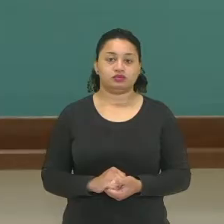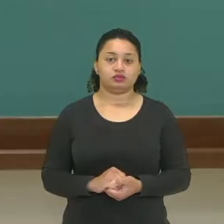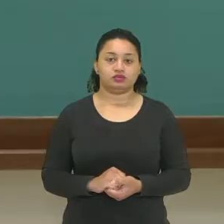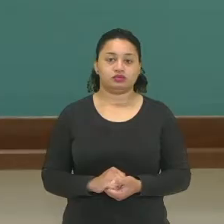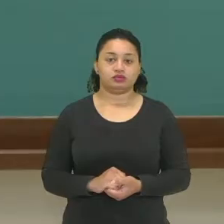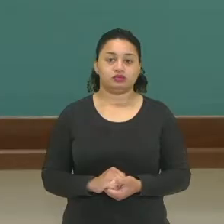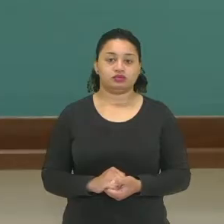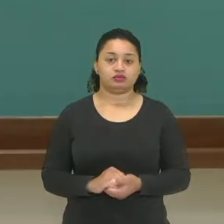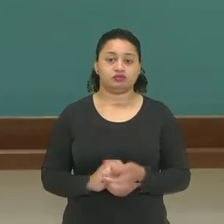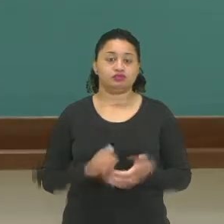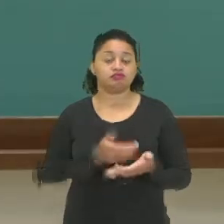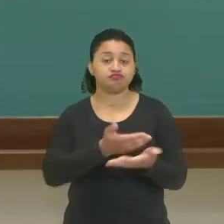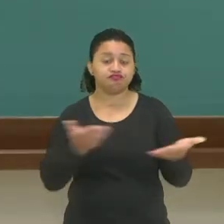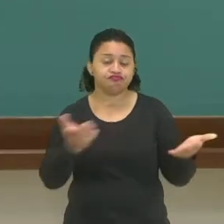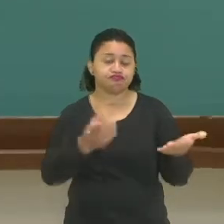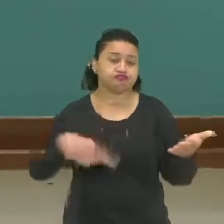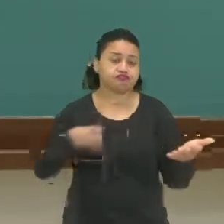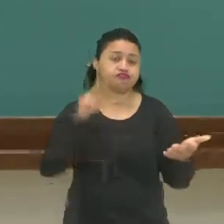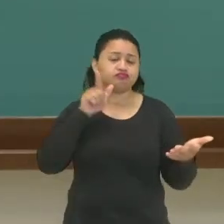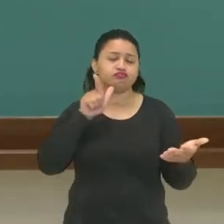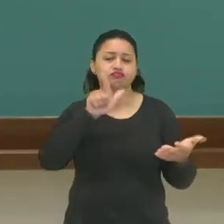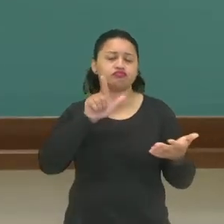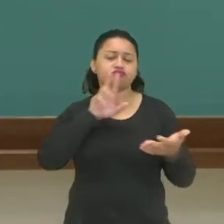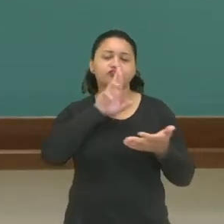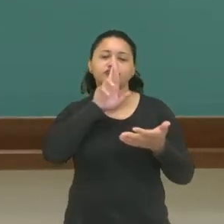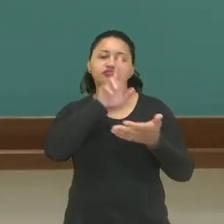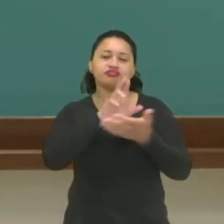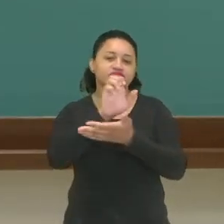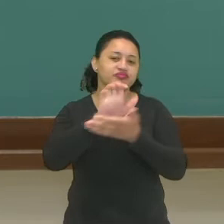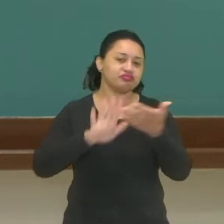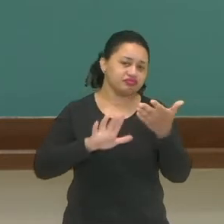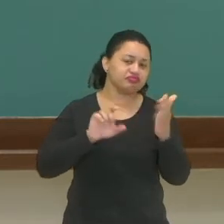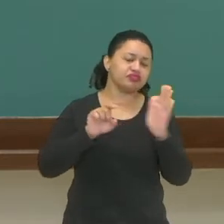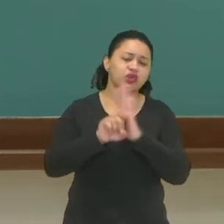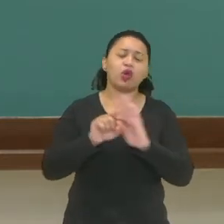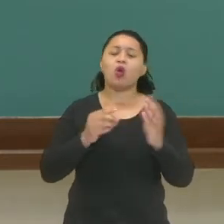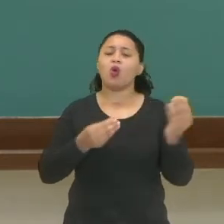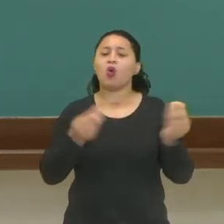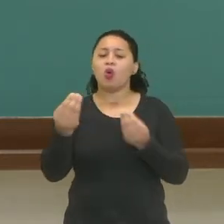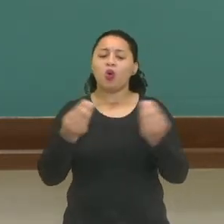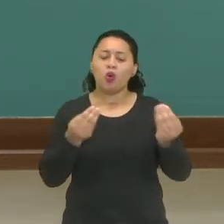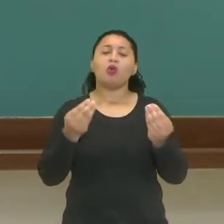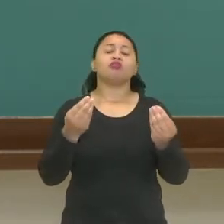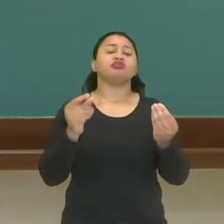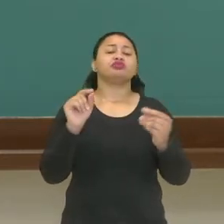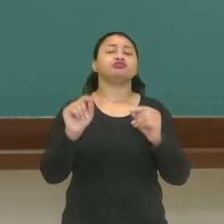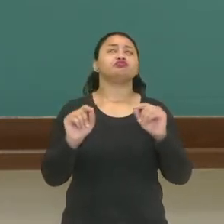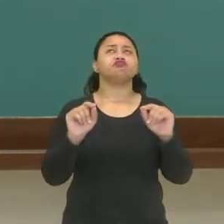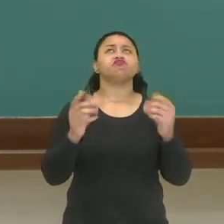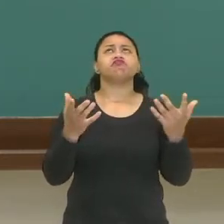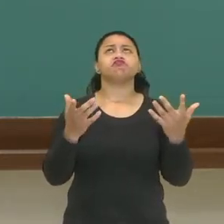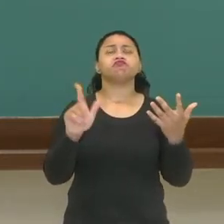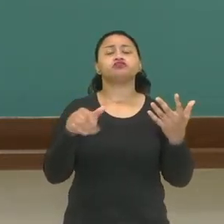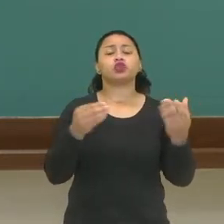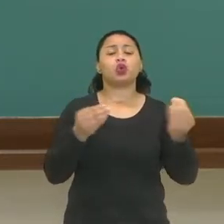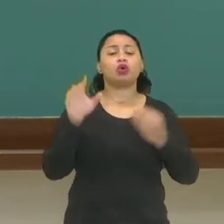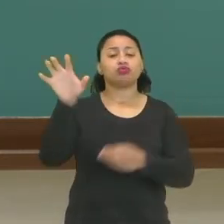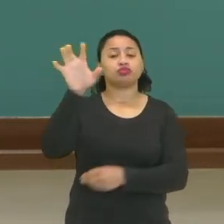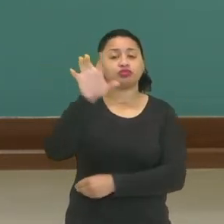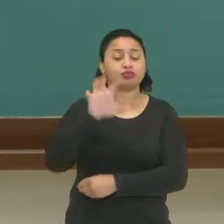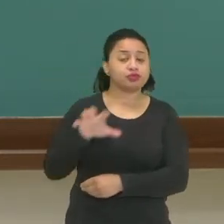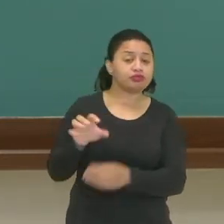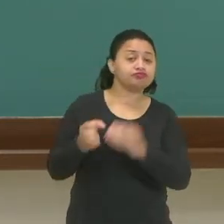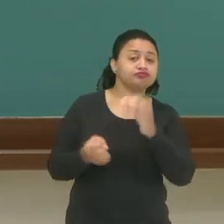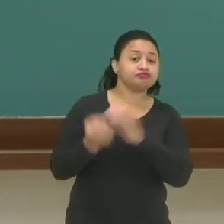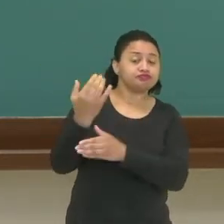E aí, queridos, conseguiram aí resolver essa questão aí de como que como que as regiões surgiram